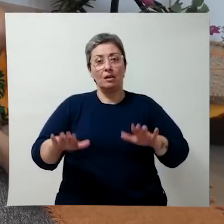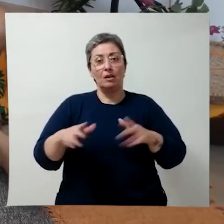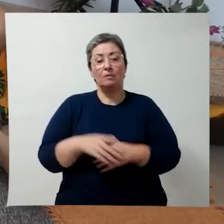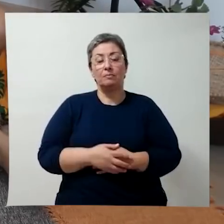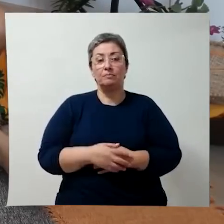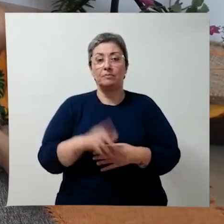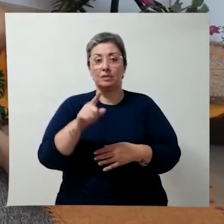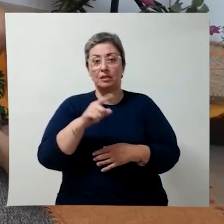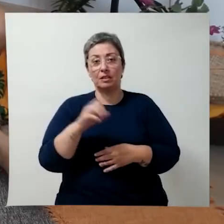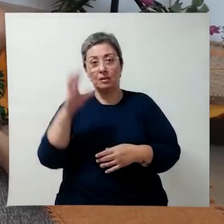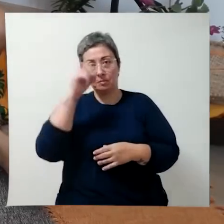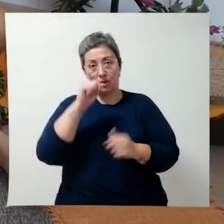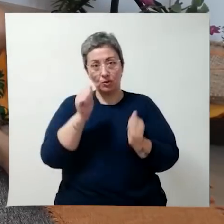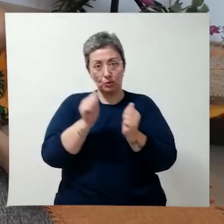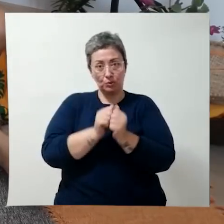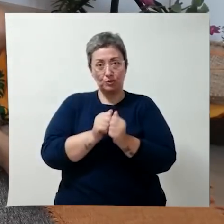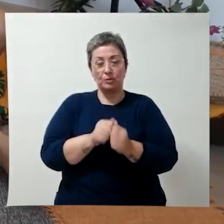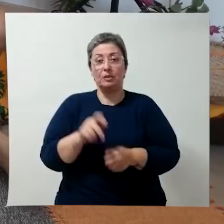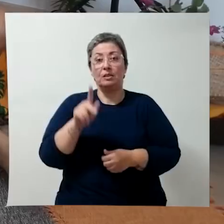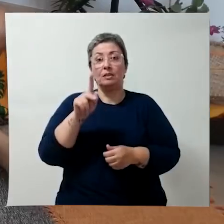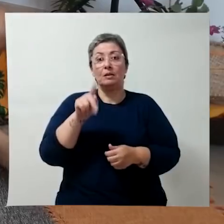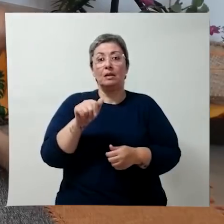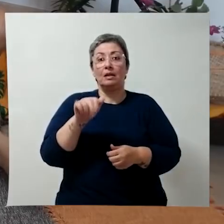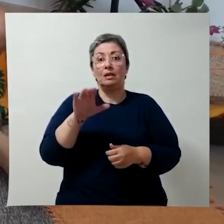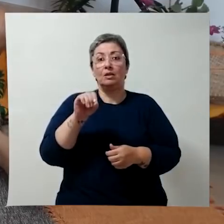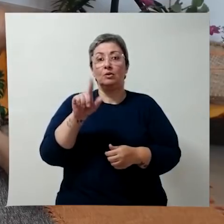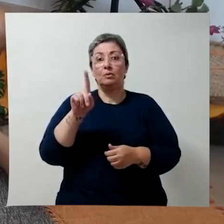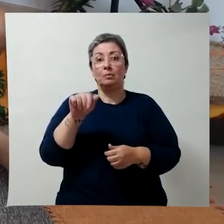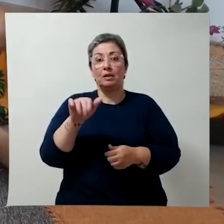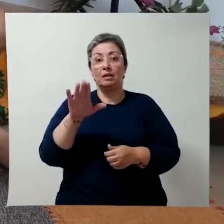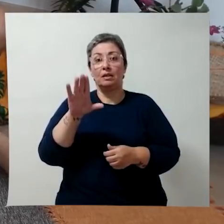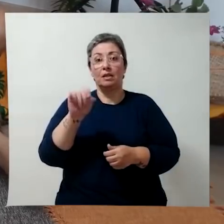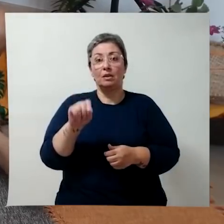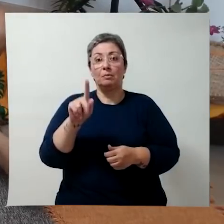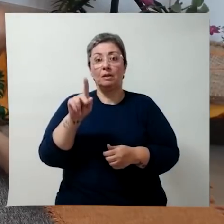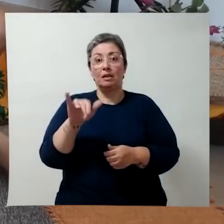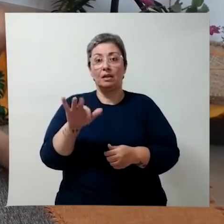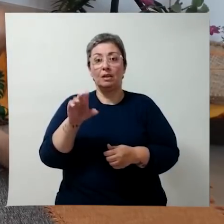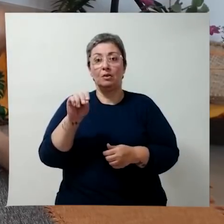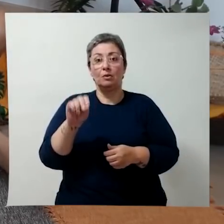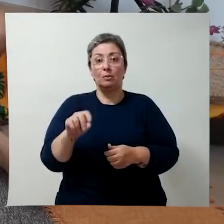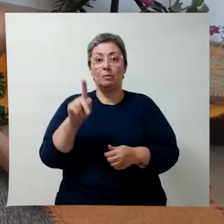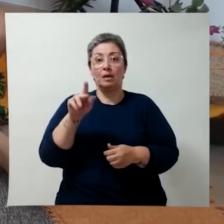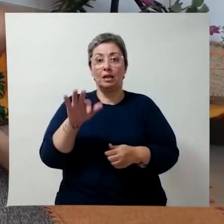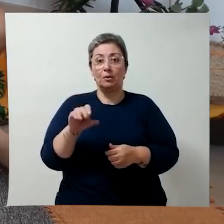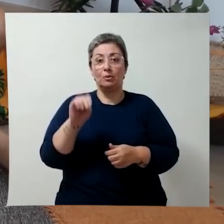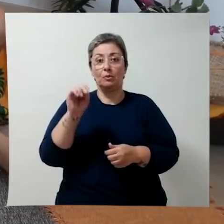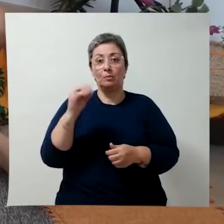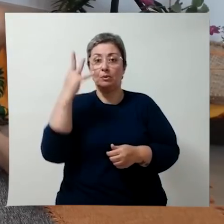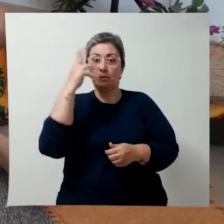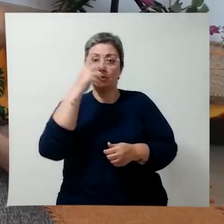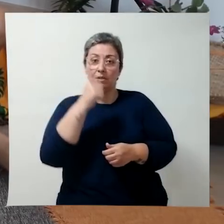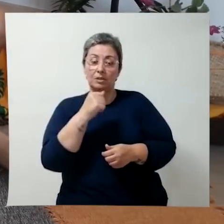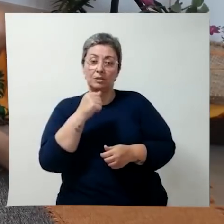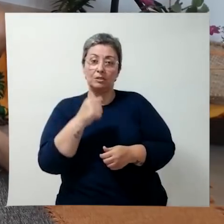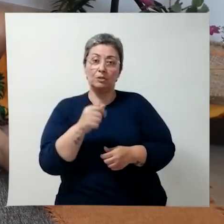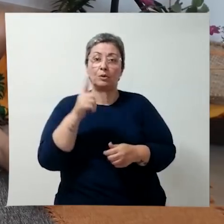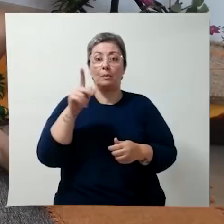devagar, para vocês irem me acompanhando. Palo, palo, palo,